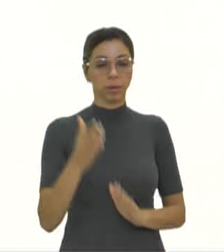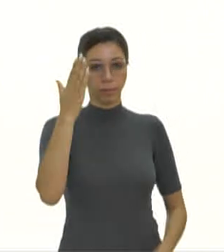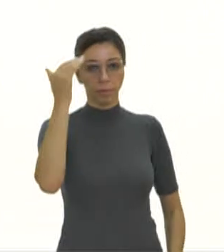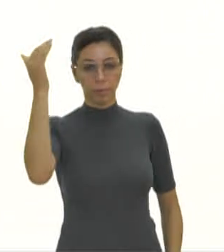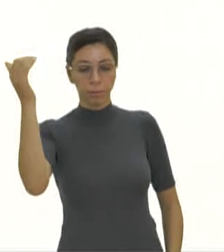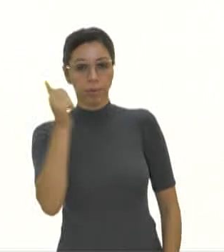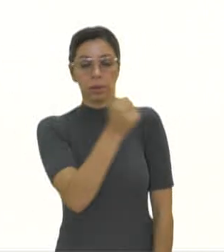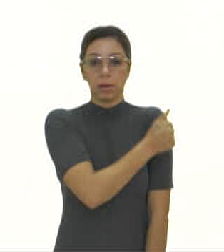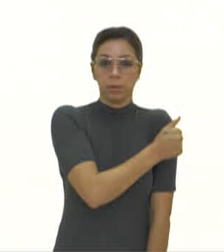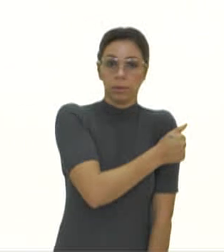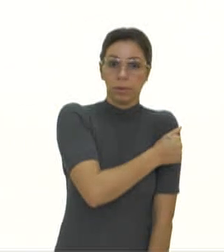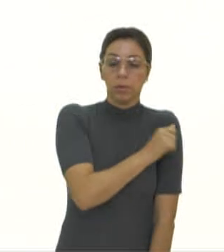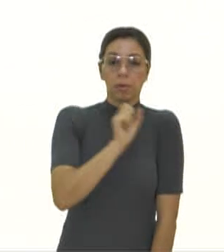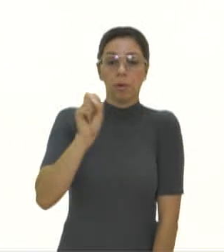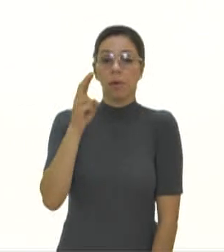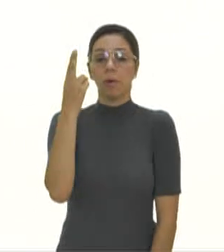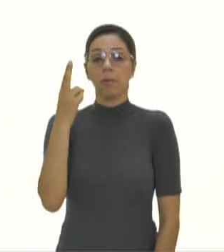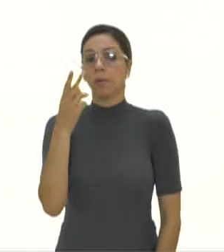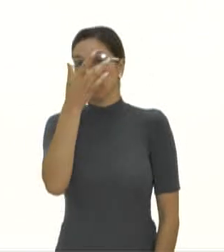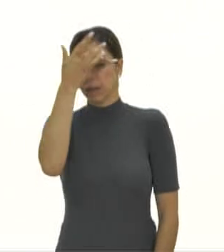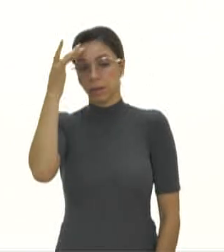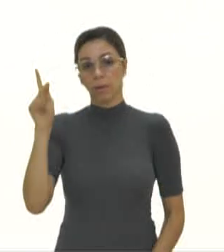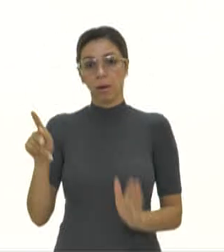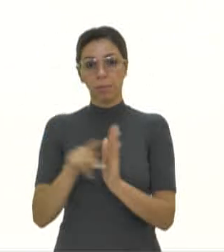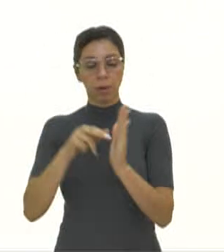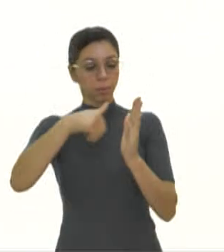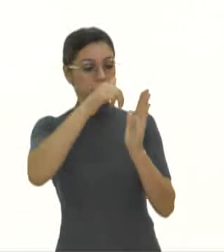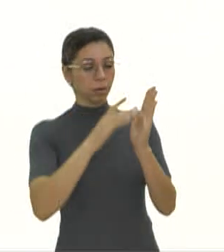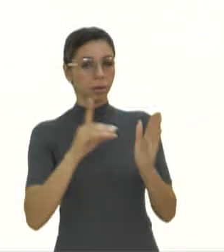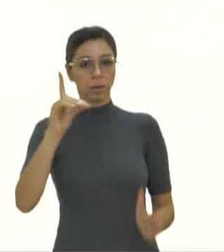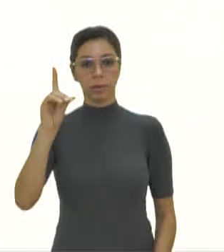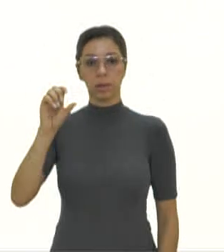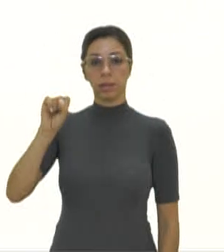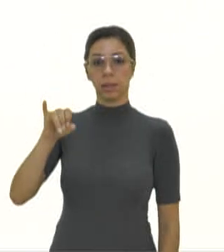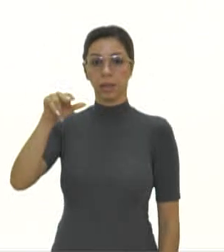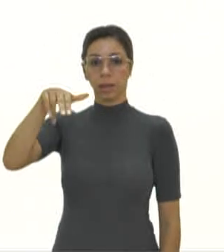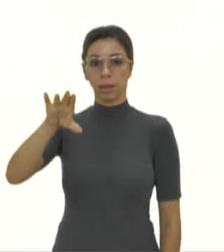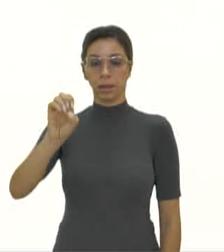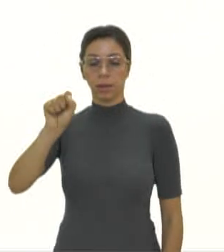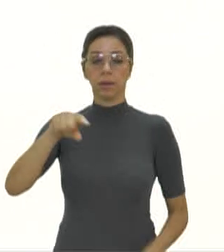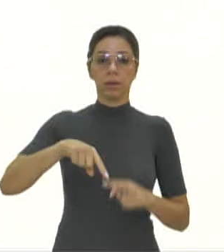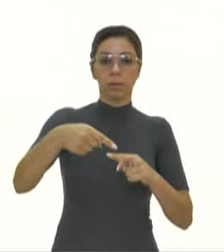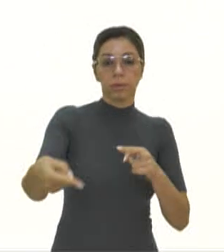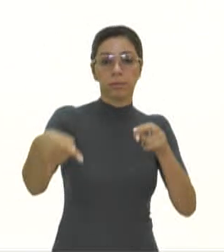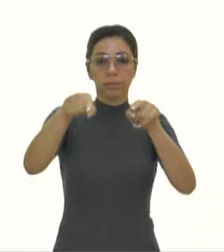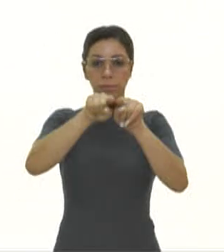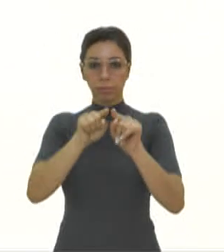um aluno ou um designer? A informação está aqui para auxiliar vocês. Vou dar um tempinho e a gente já volta.